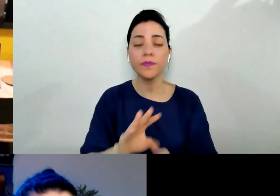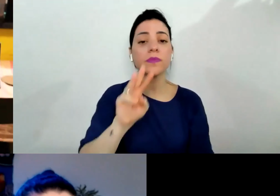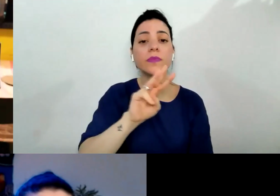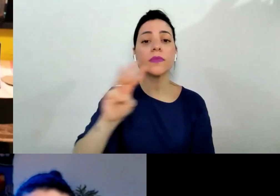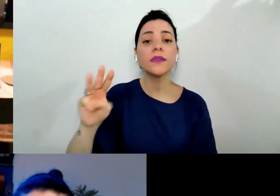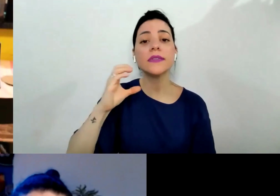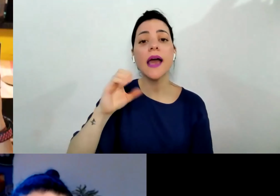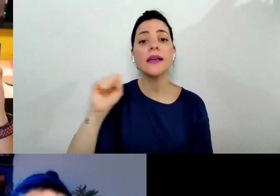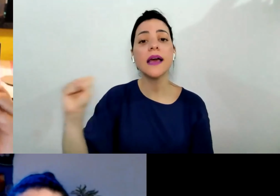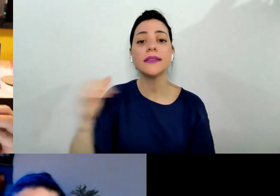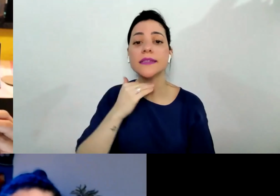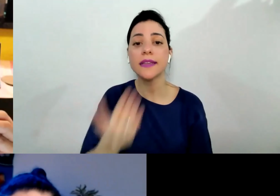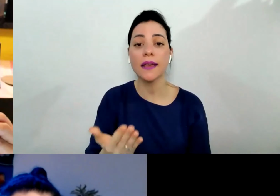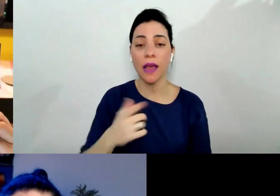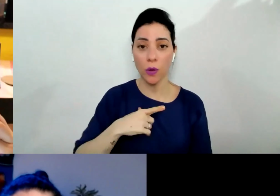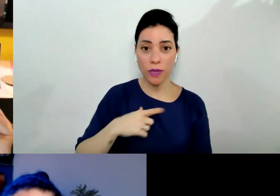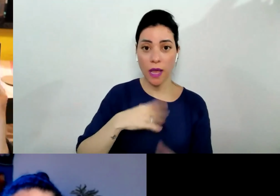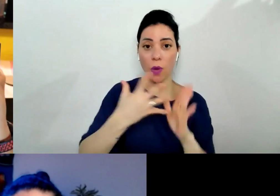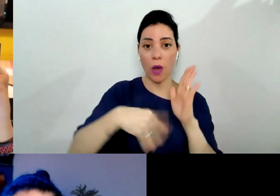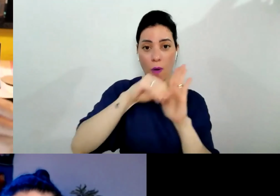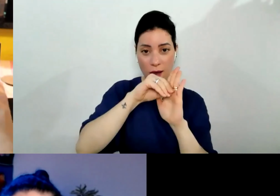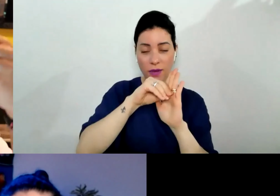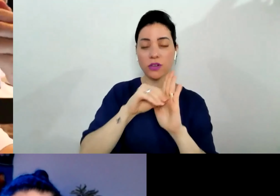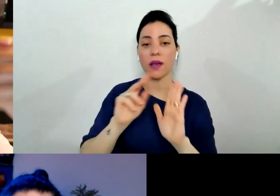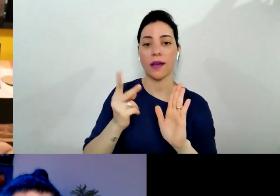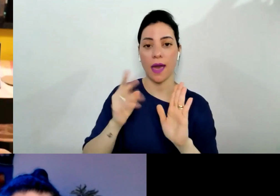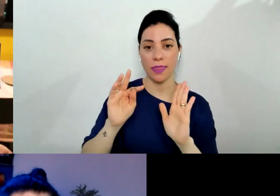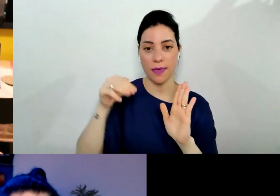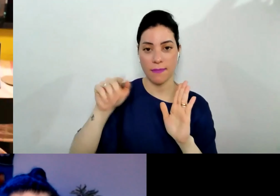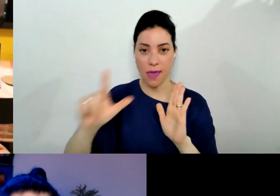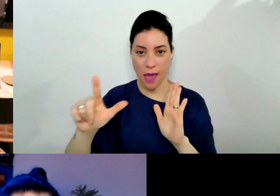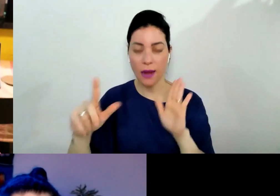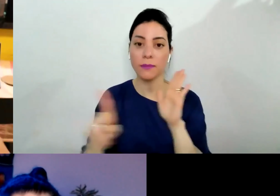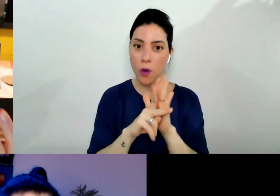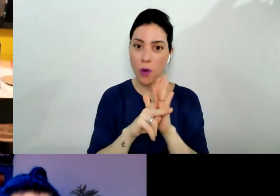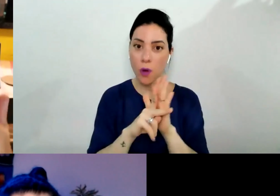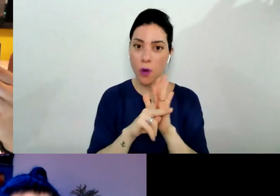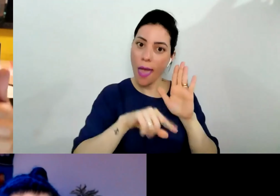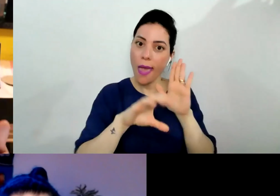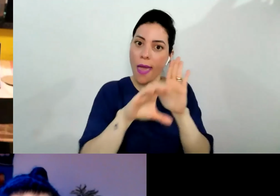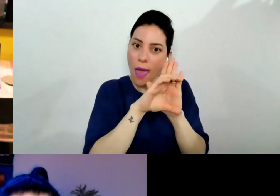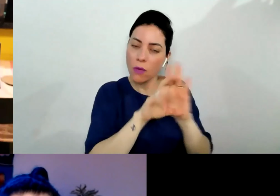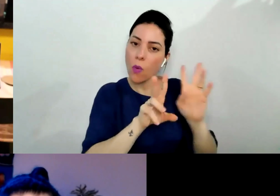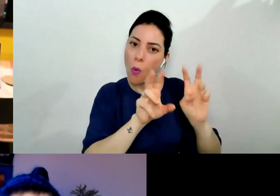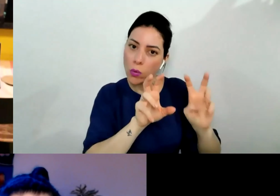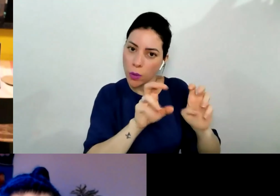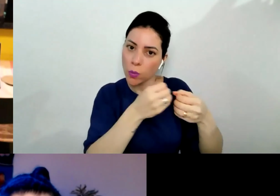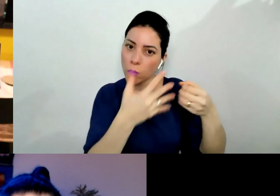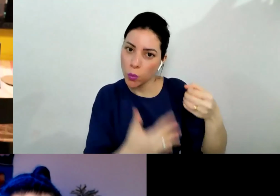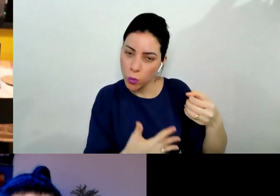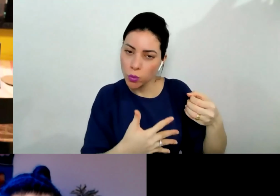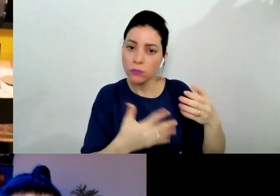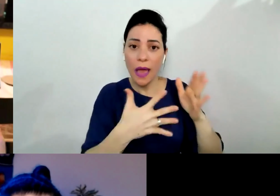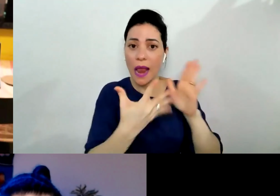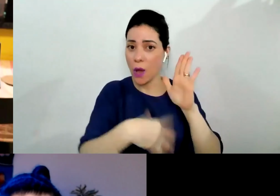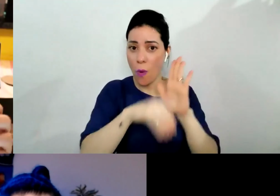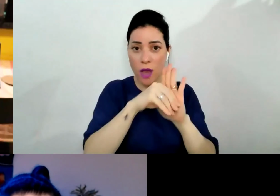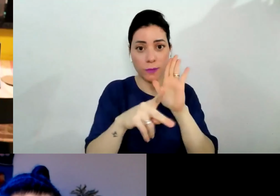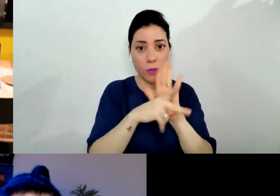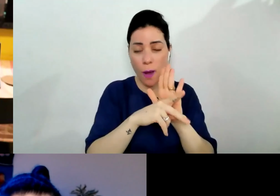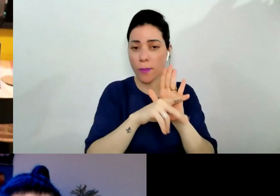CSS eu tenho HTML que que a minha parte do do conteúdo linguagem de